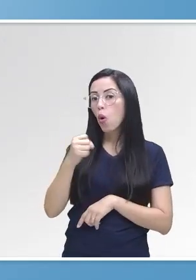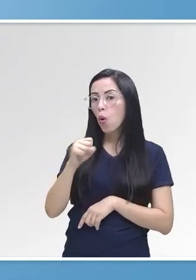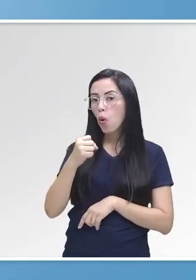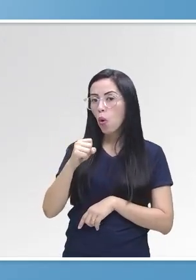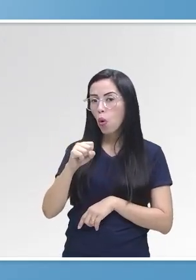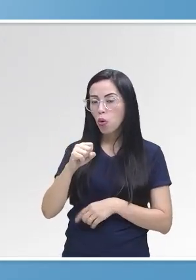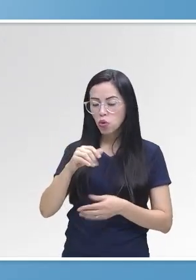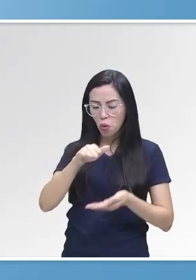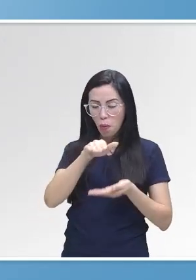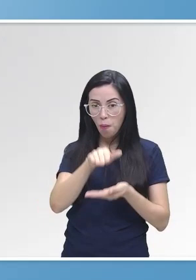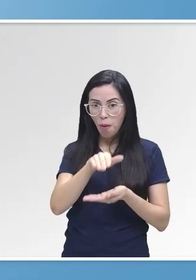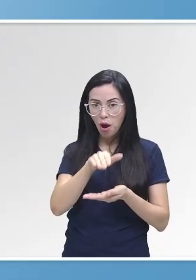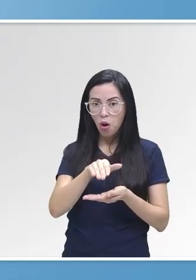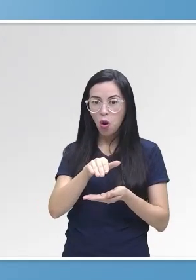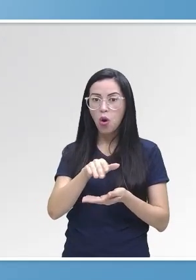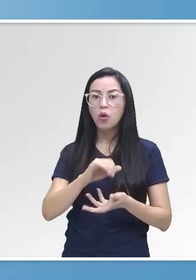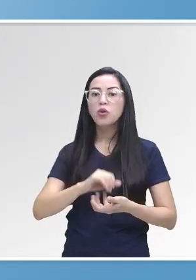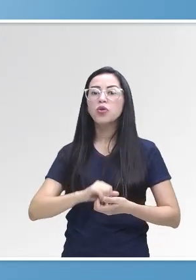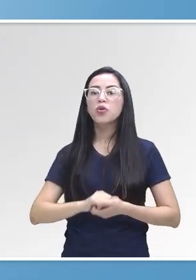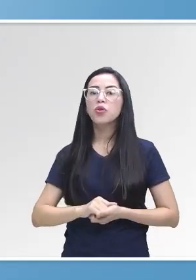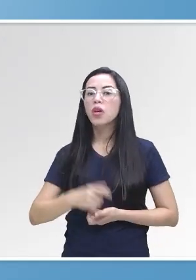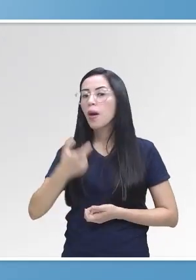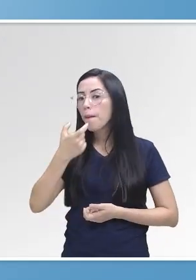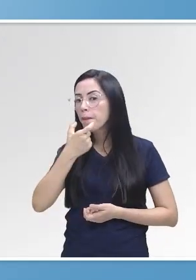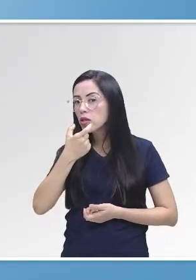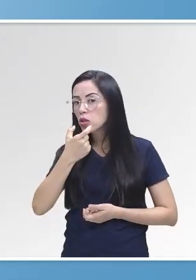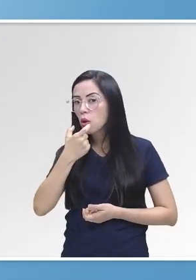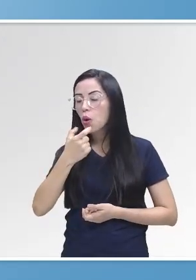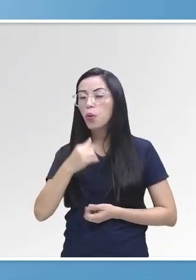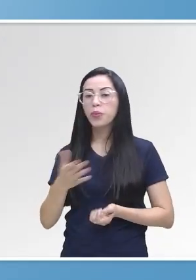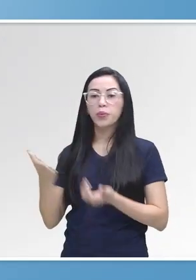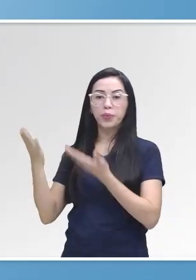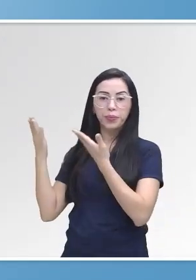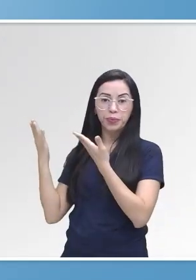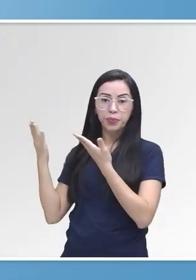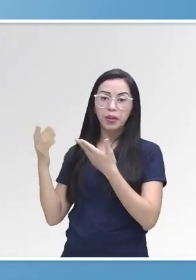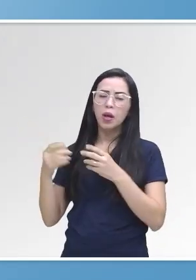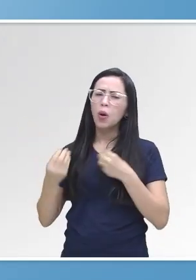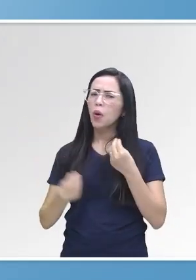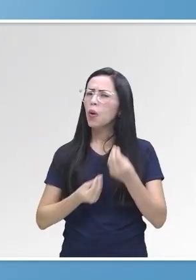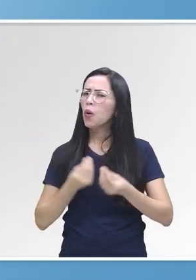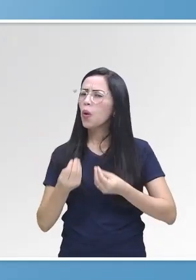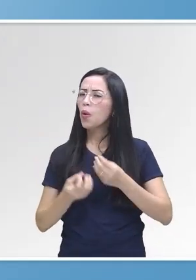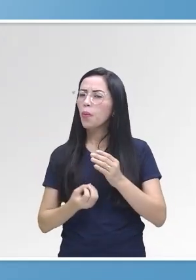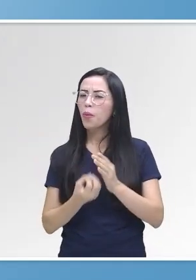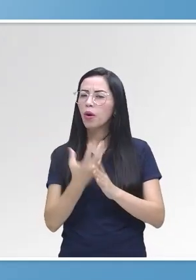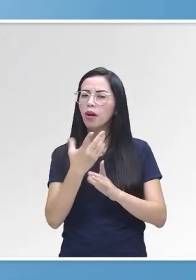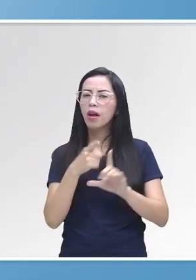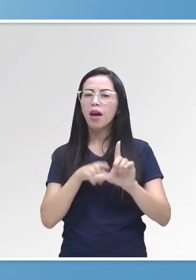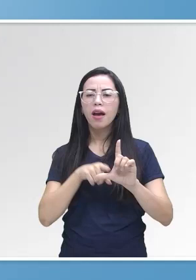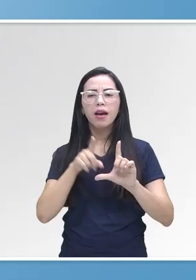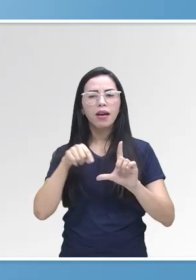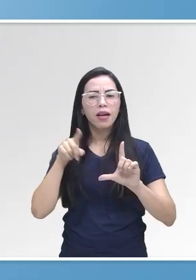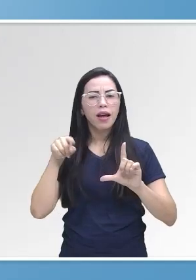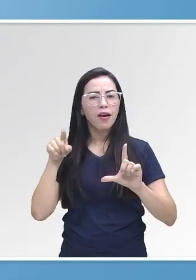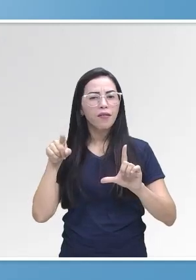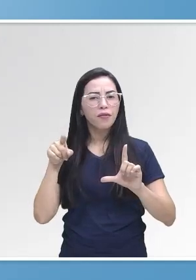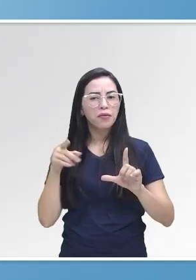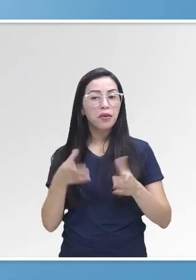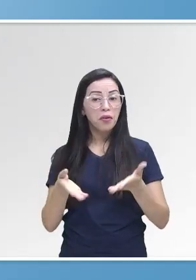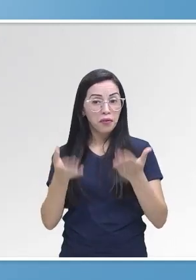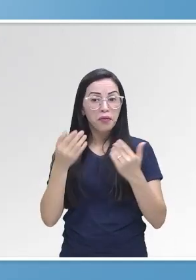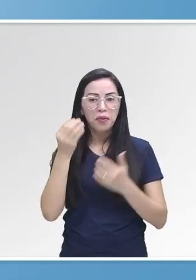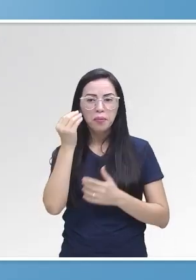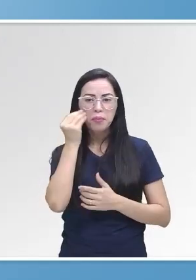ausência representar isso aí a gente pode fazer o quê gráfico Vamos fazer um gráfico para ver